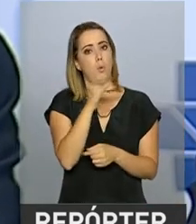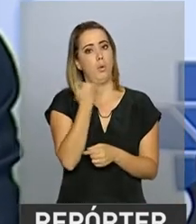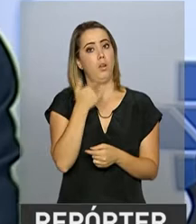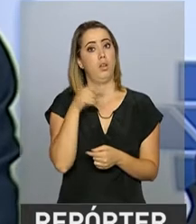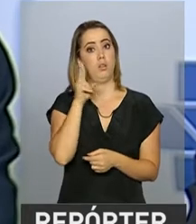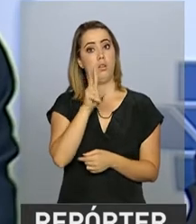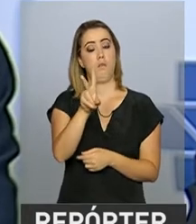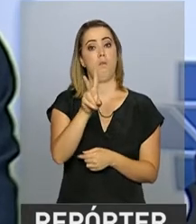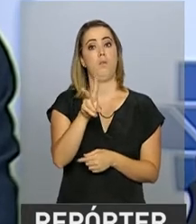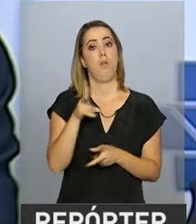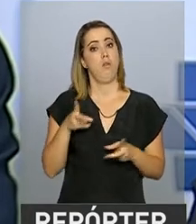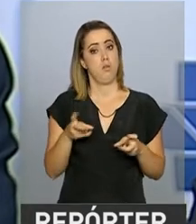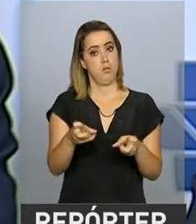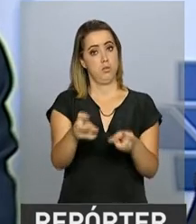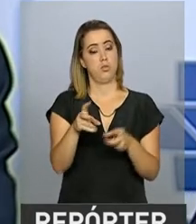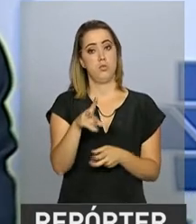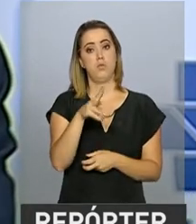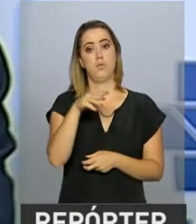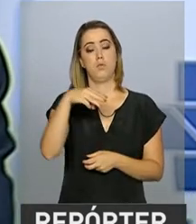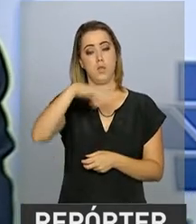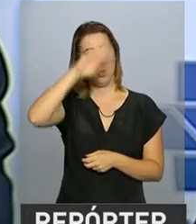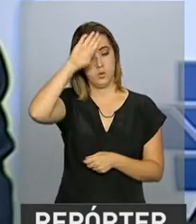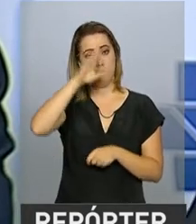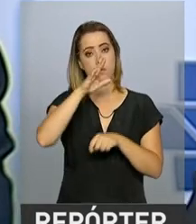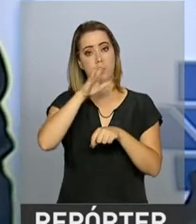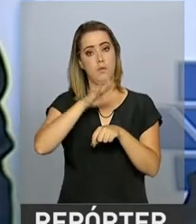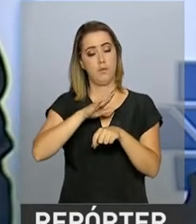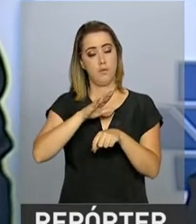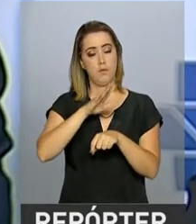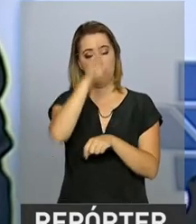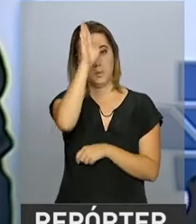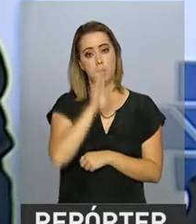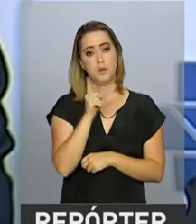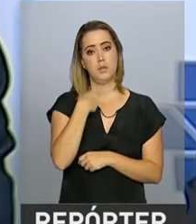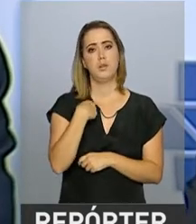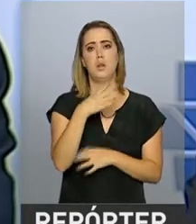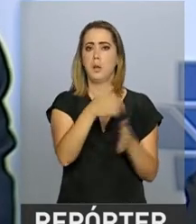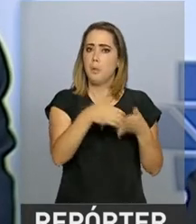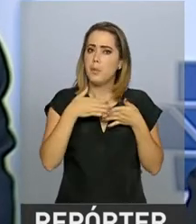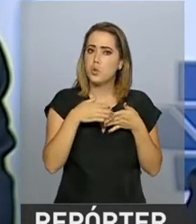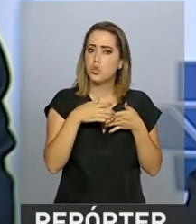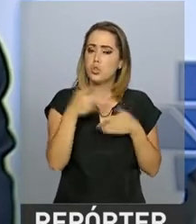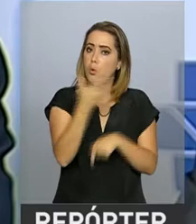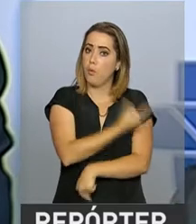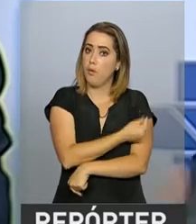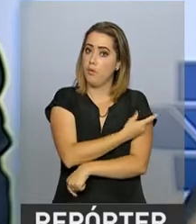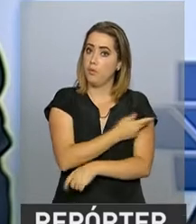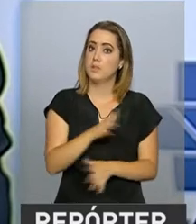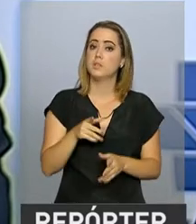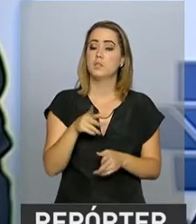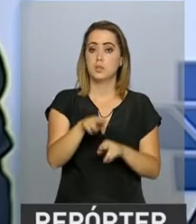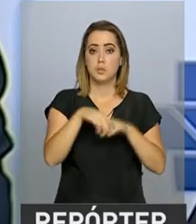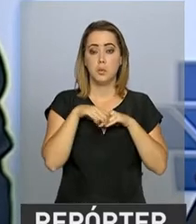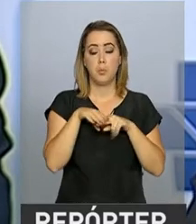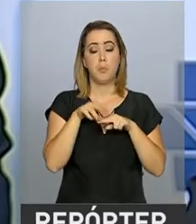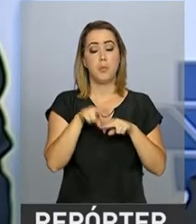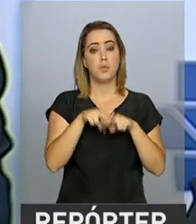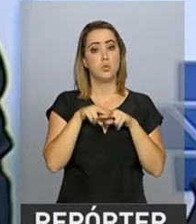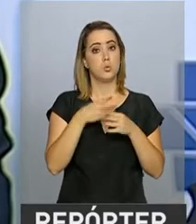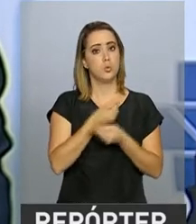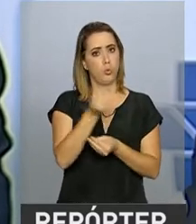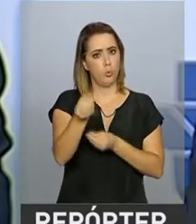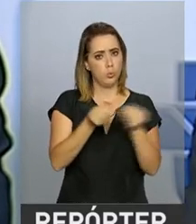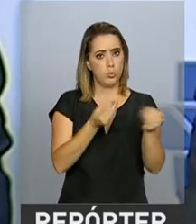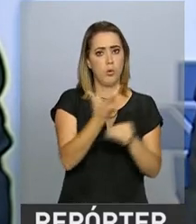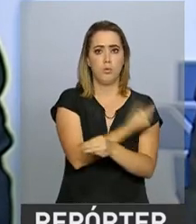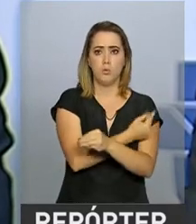amarela o estado solicitou vacinas providenciou um reforço nas regiões afetadas